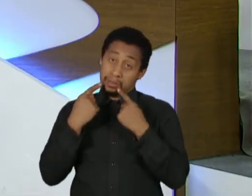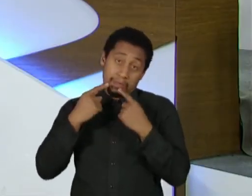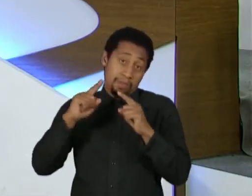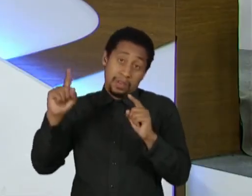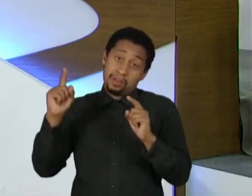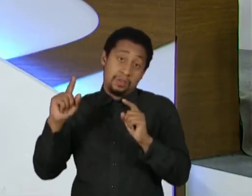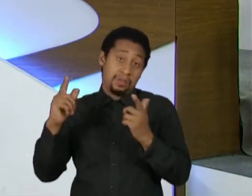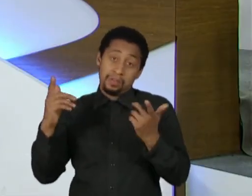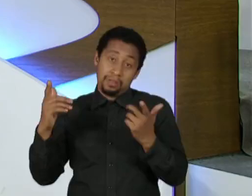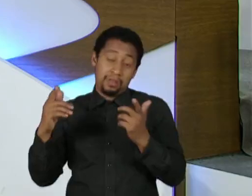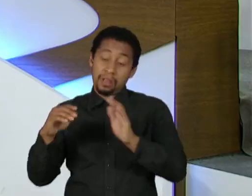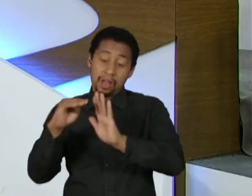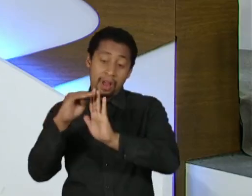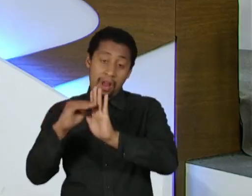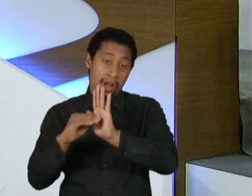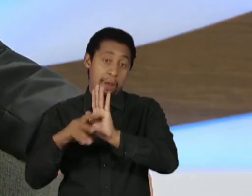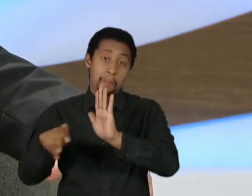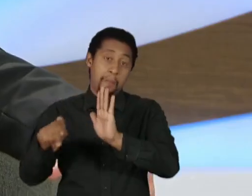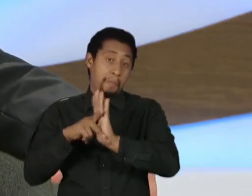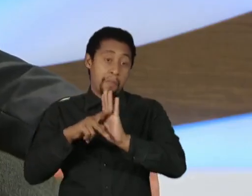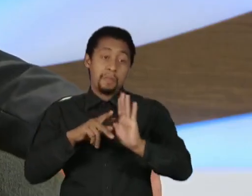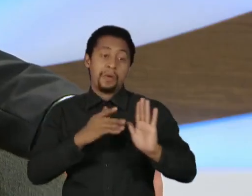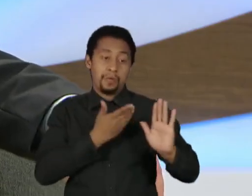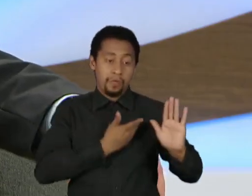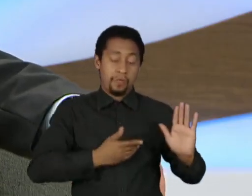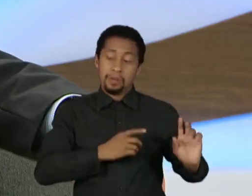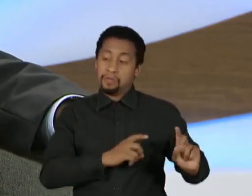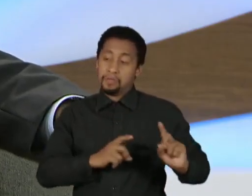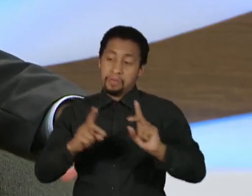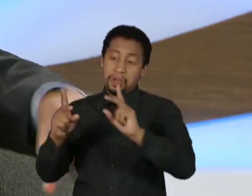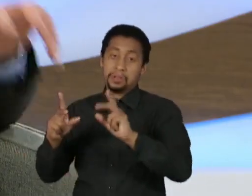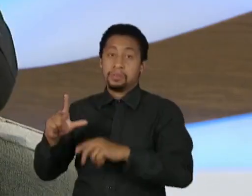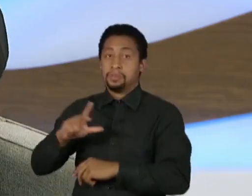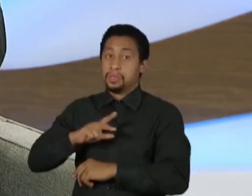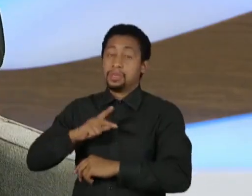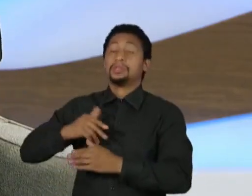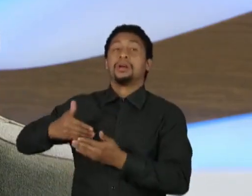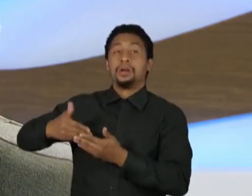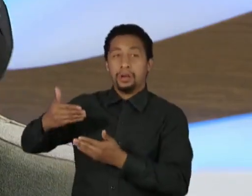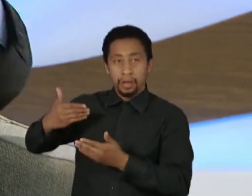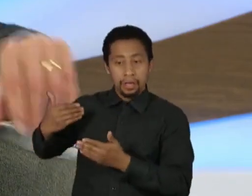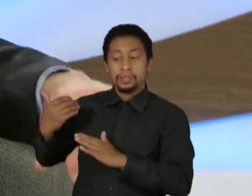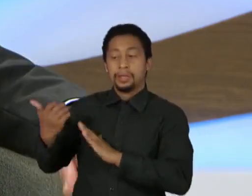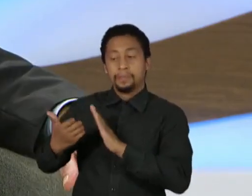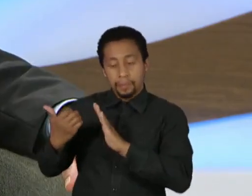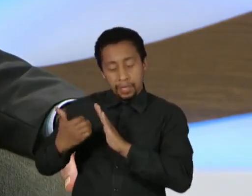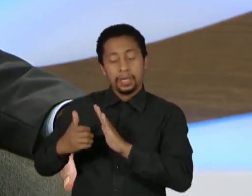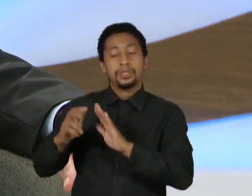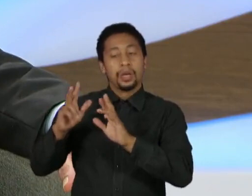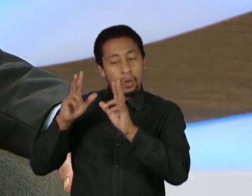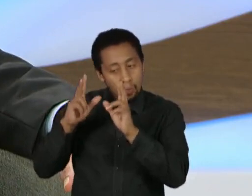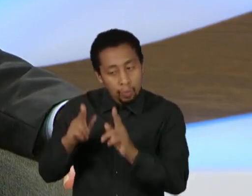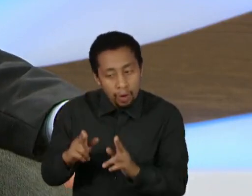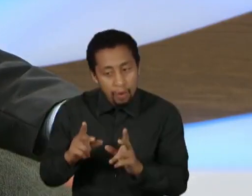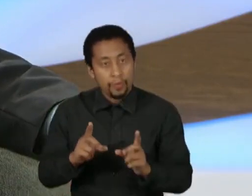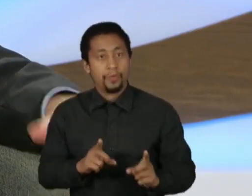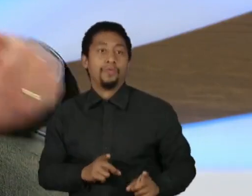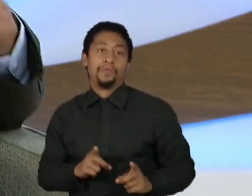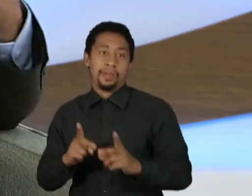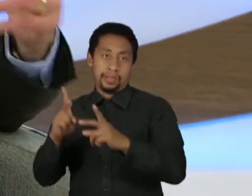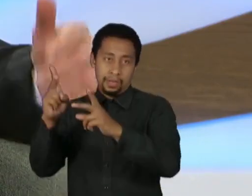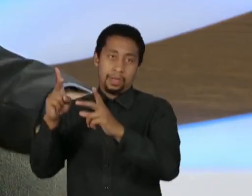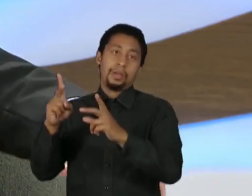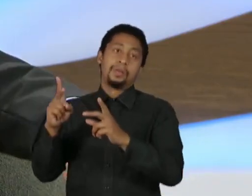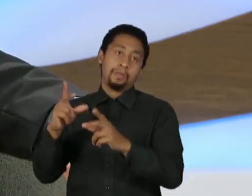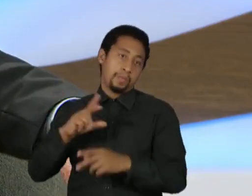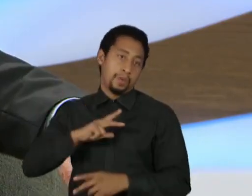das privatizações em geral que outras empresas brasileiras foram privatizadas exatamente com esse critério da chamada Corporation